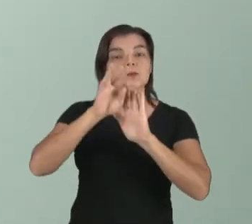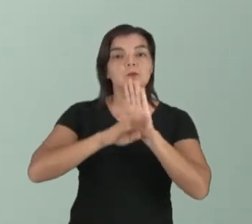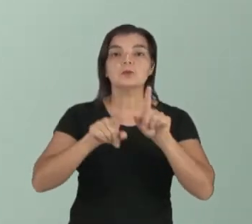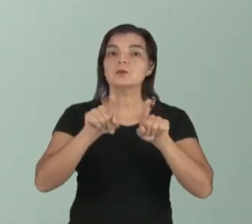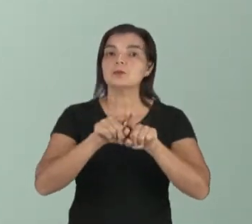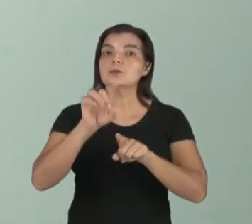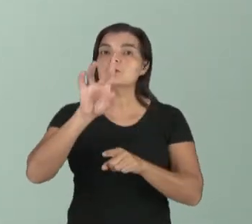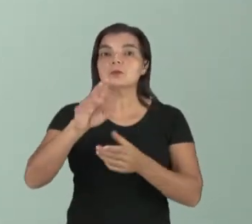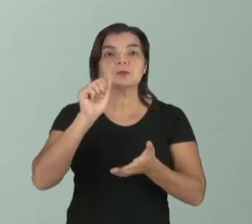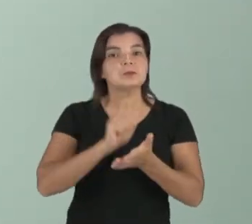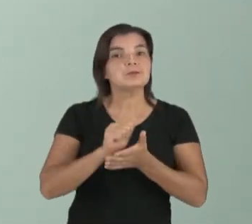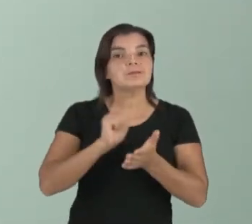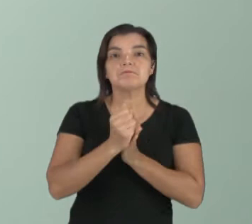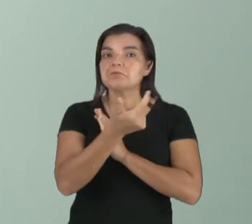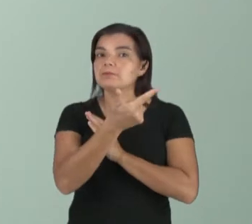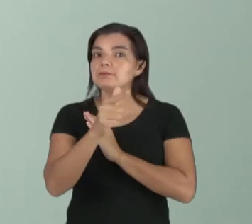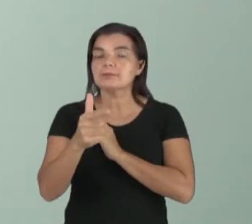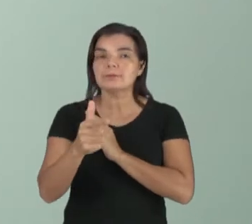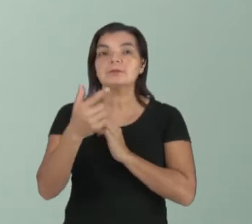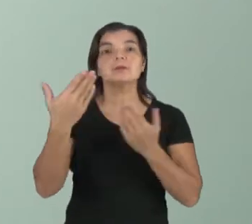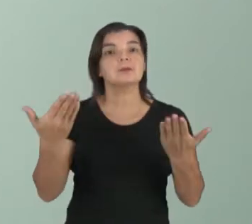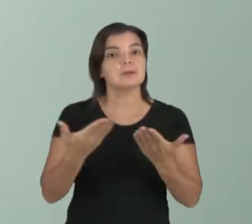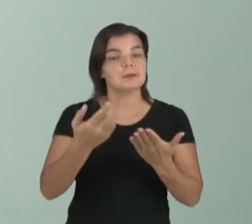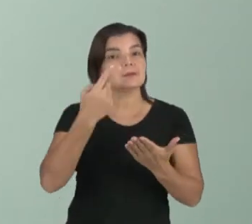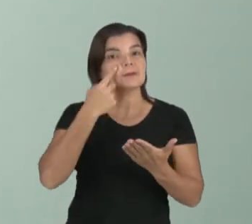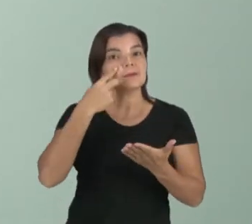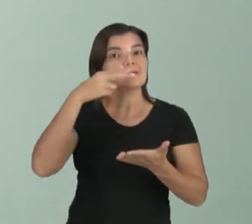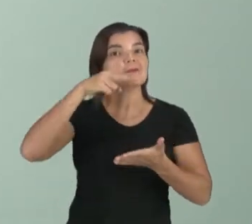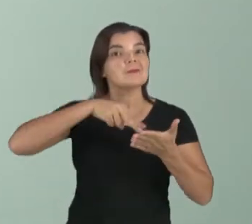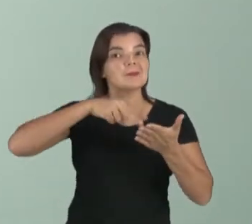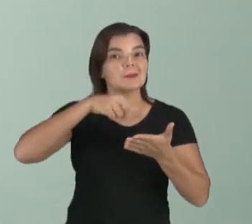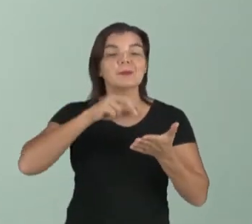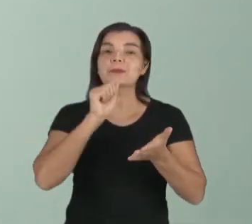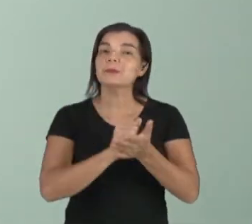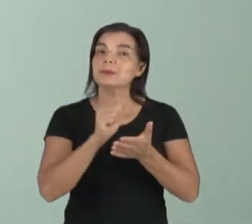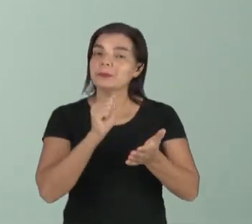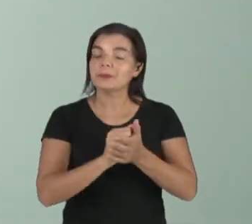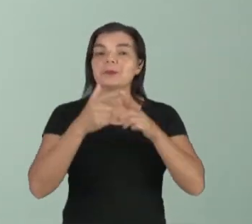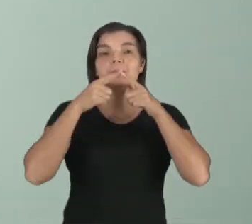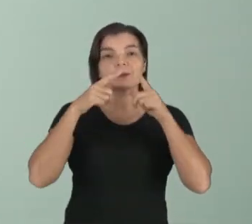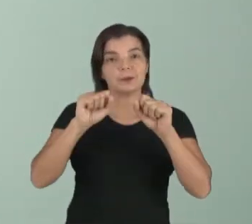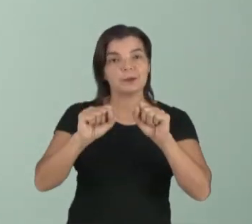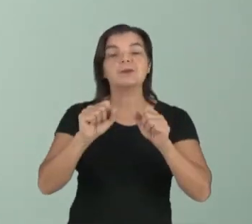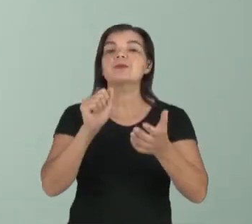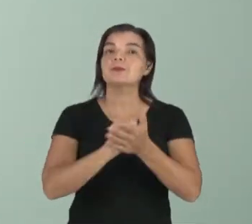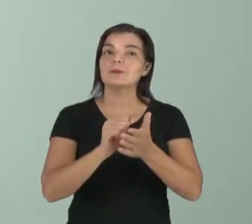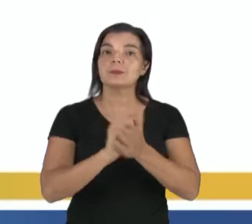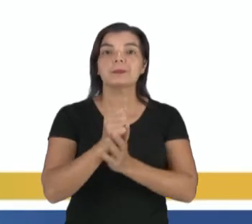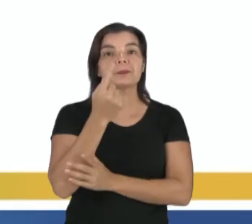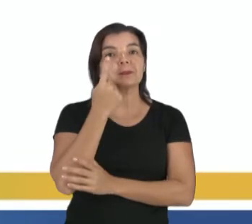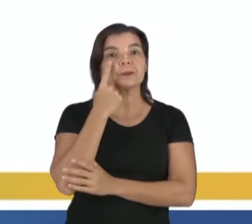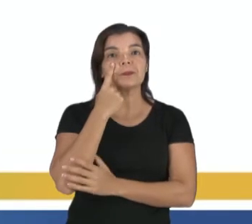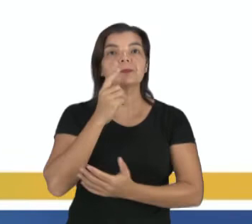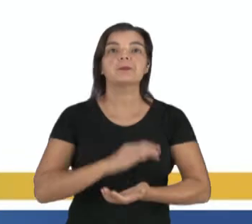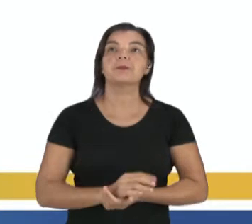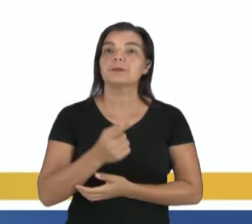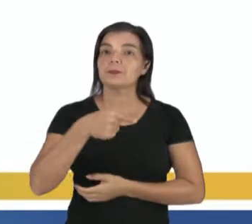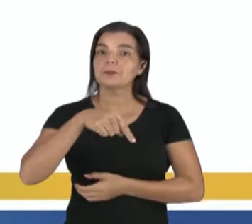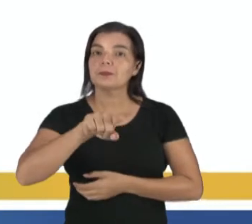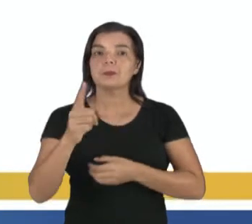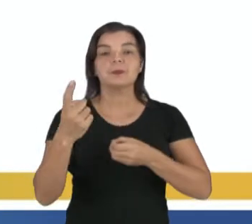Agora vamos ler ele escrito com a utilização da linguagem verbal. Vamos lá, ida e